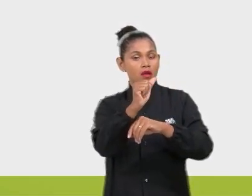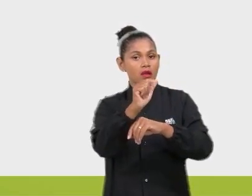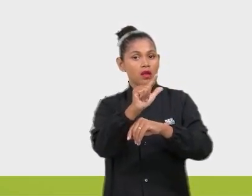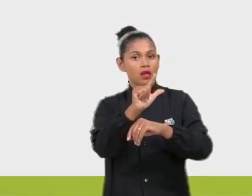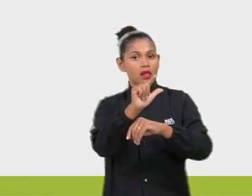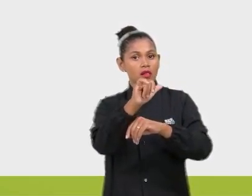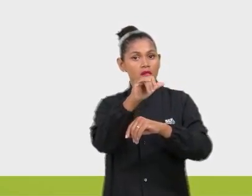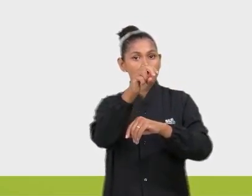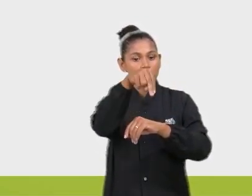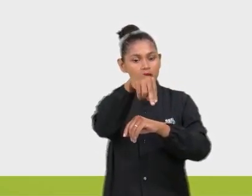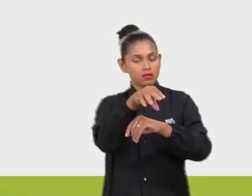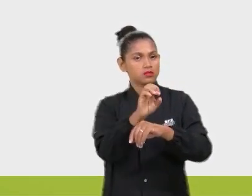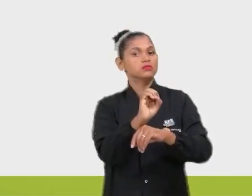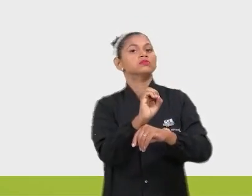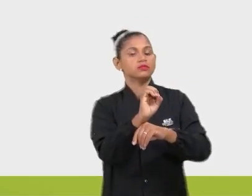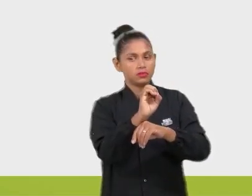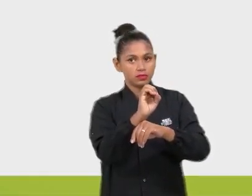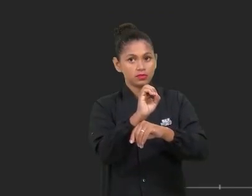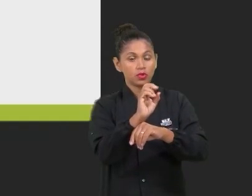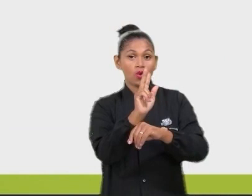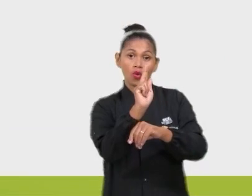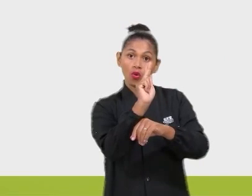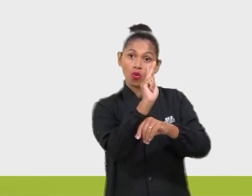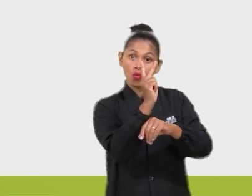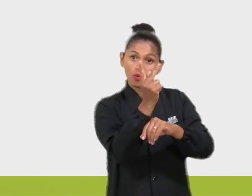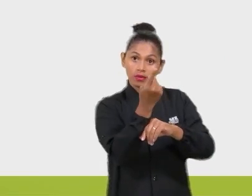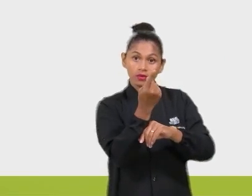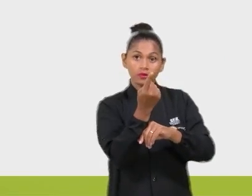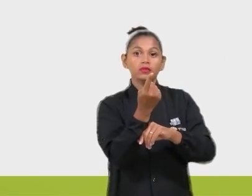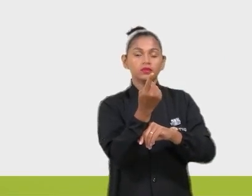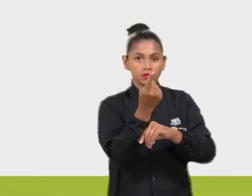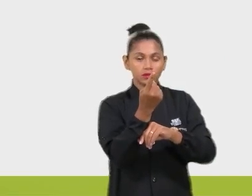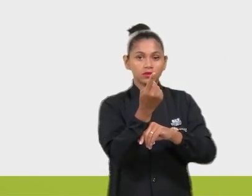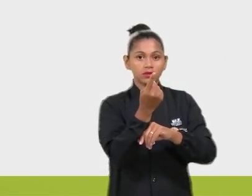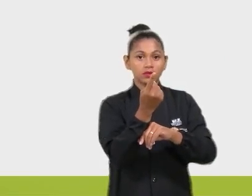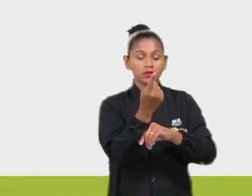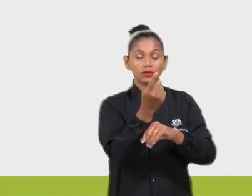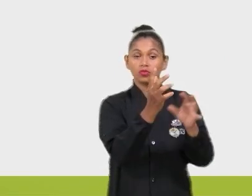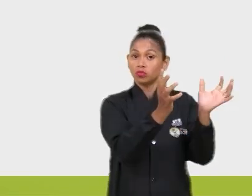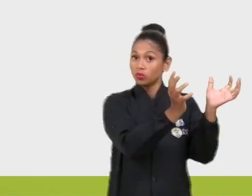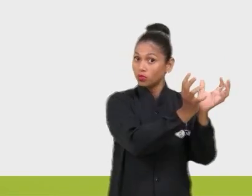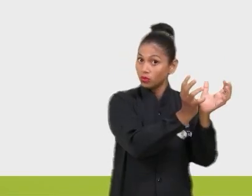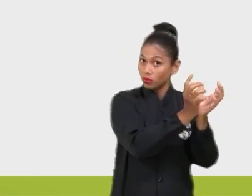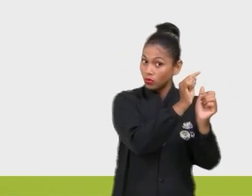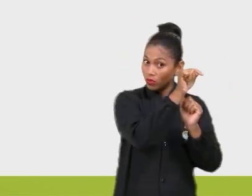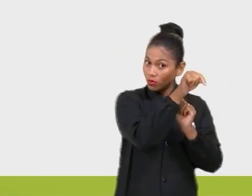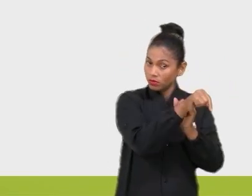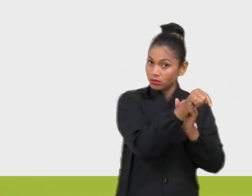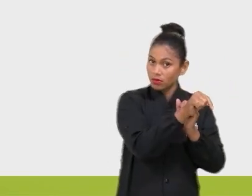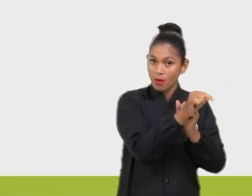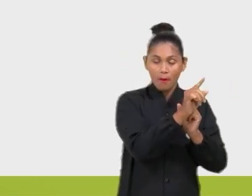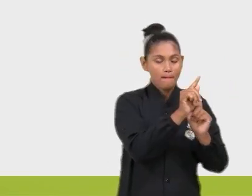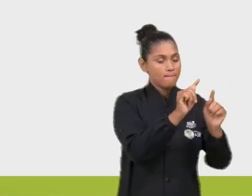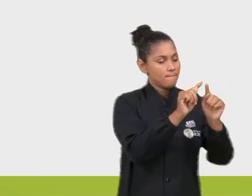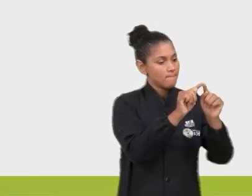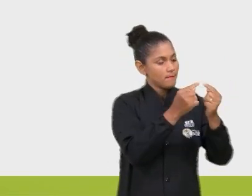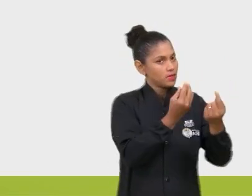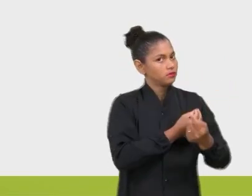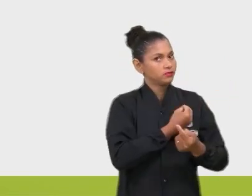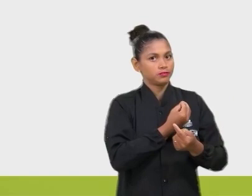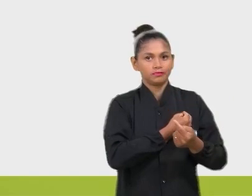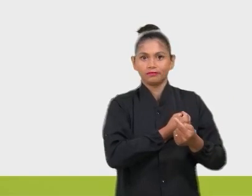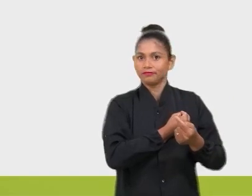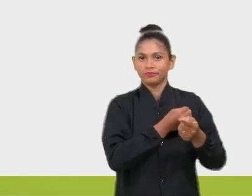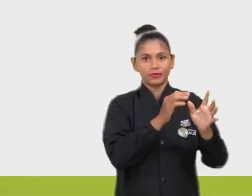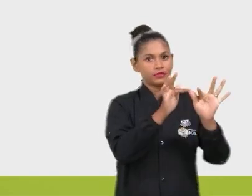vez, retornando, o hidrogênio ele está no grupo 1, mas ele não faz parte dessa